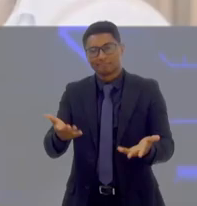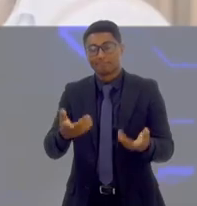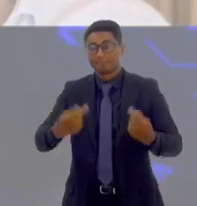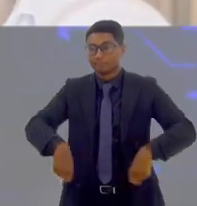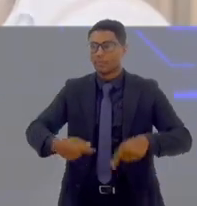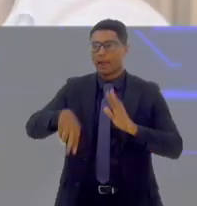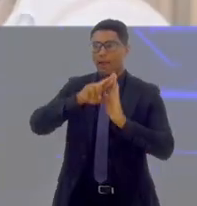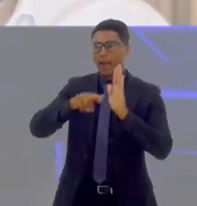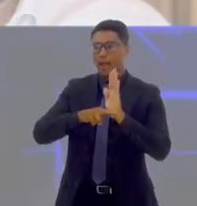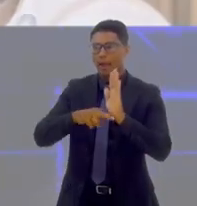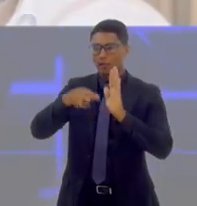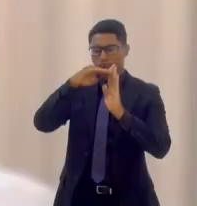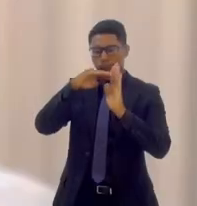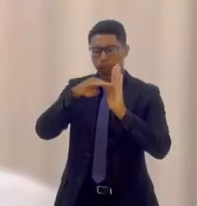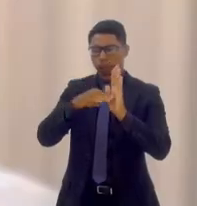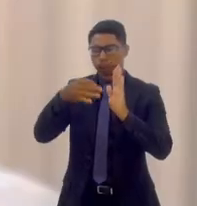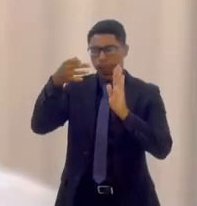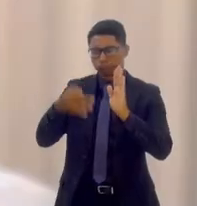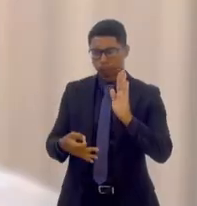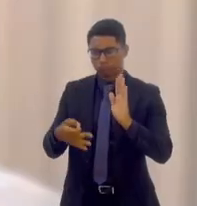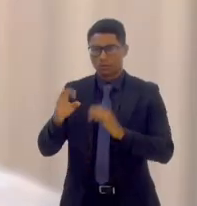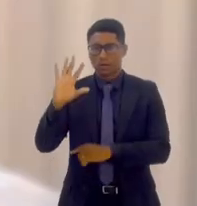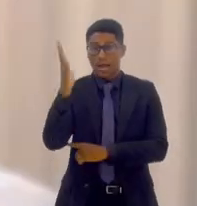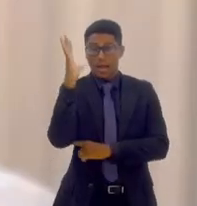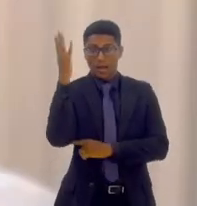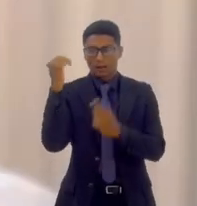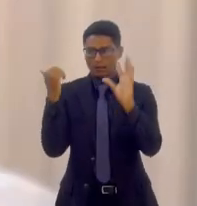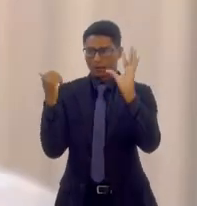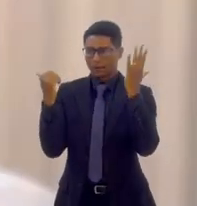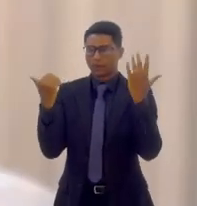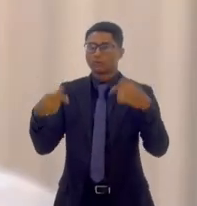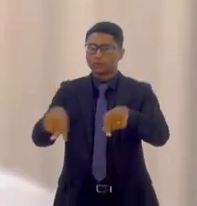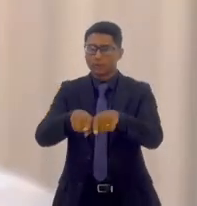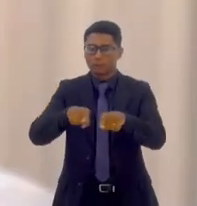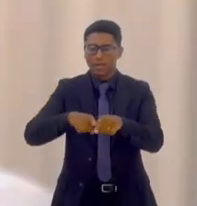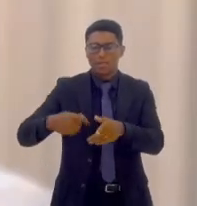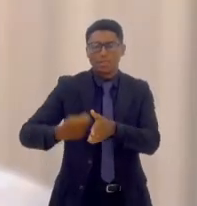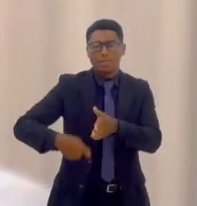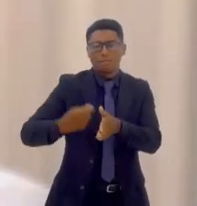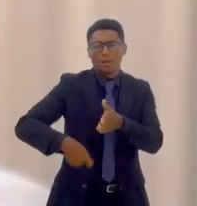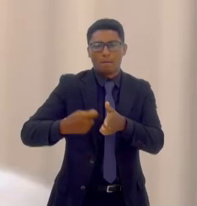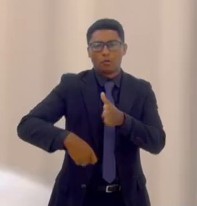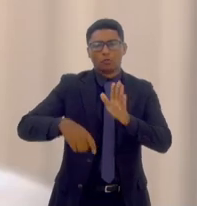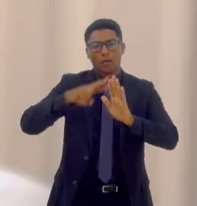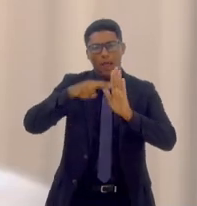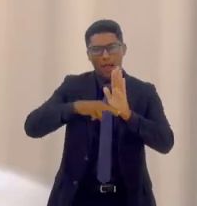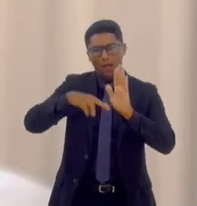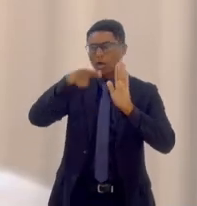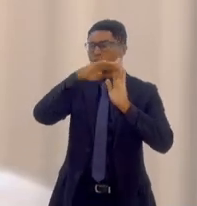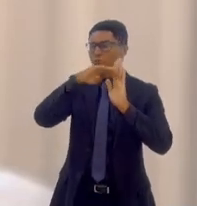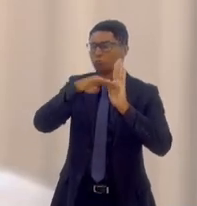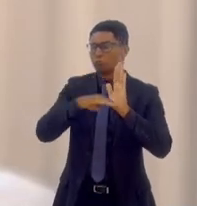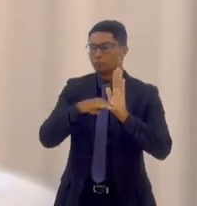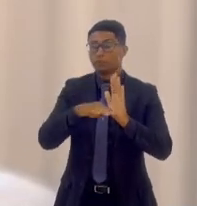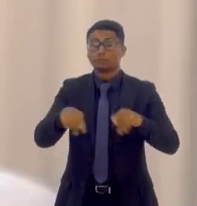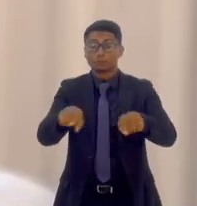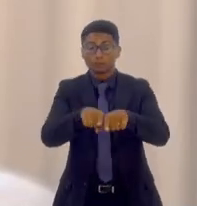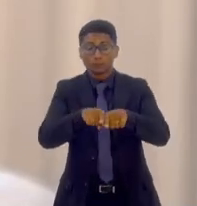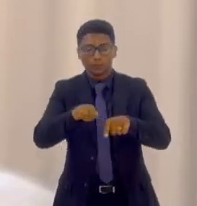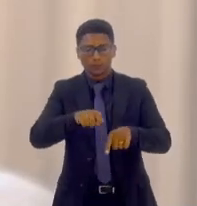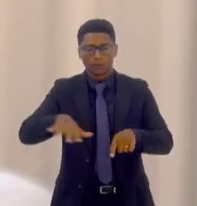claras tanto em questões ambientais como em questões tributárias, mas nos setores em